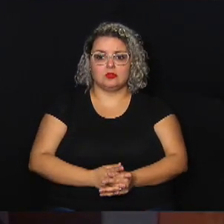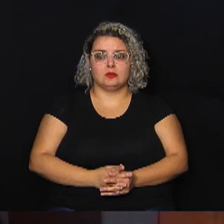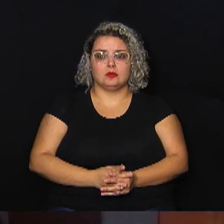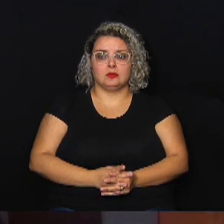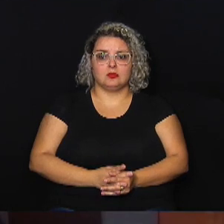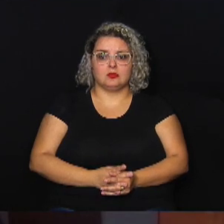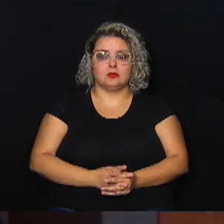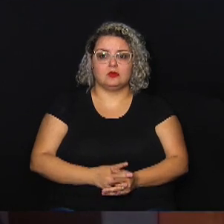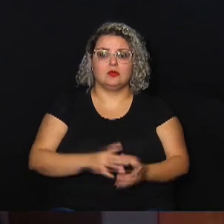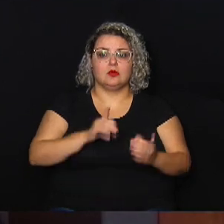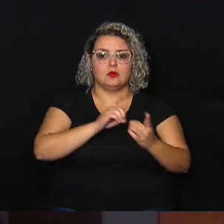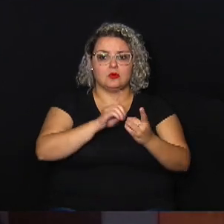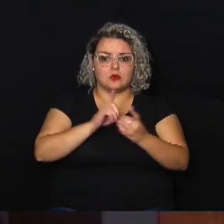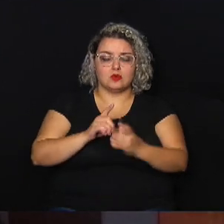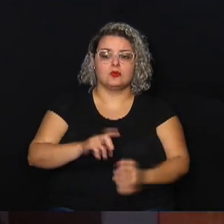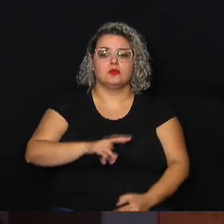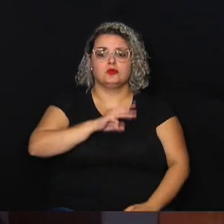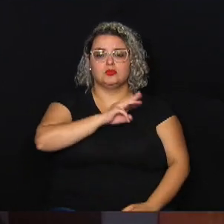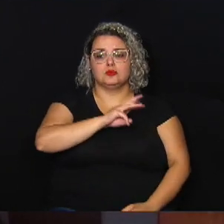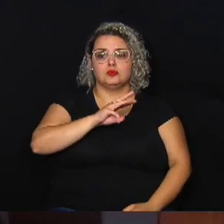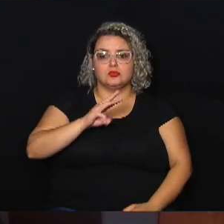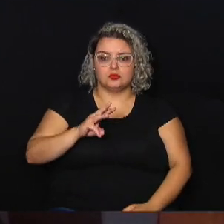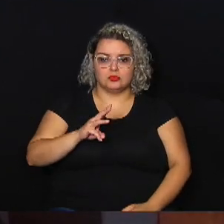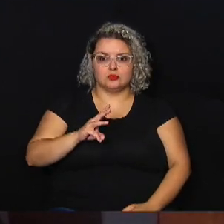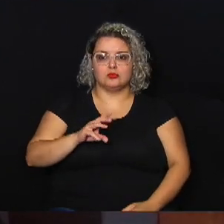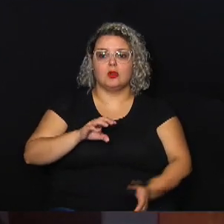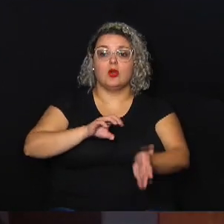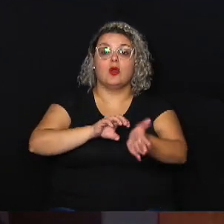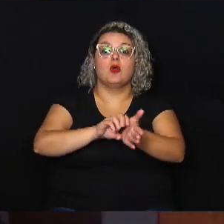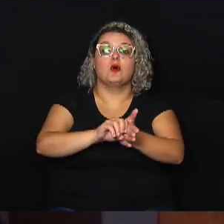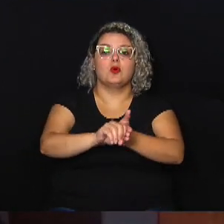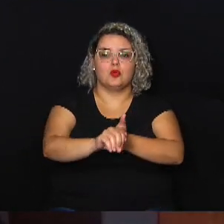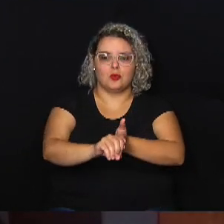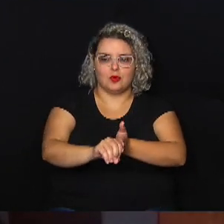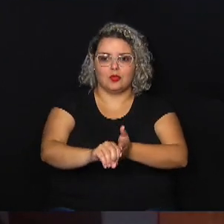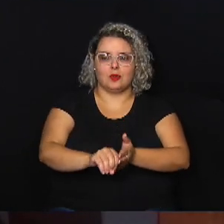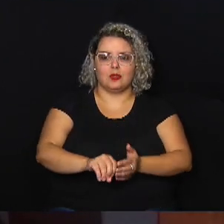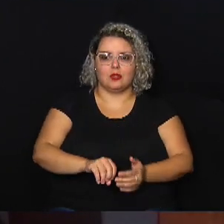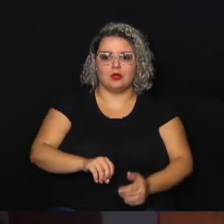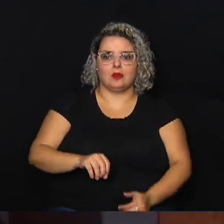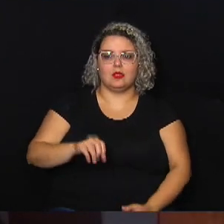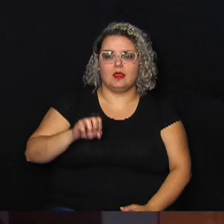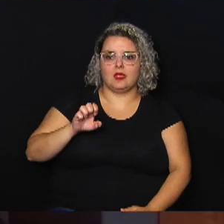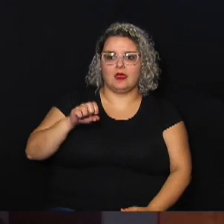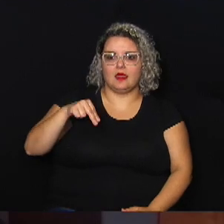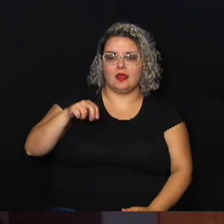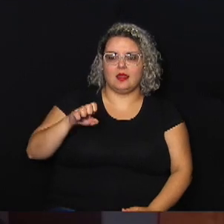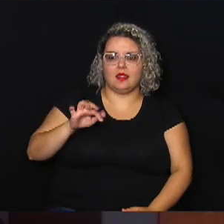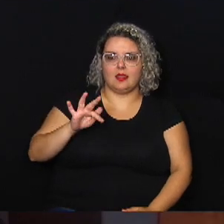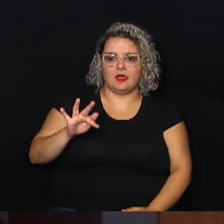Consulte o site, consulte o Dr. Google, ponha ENEF,